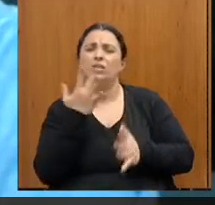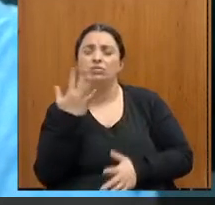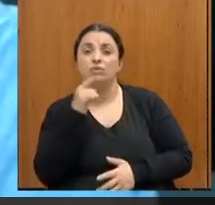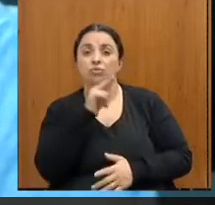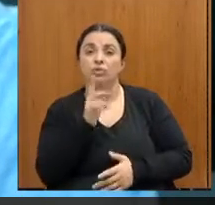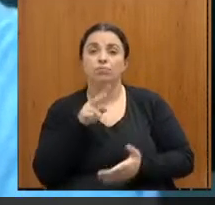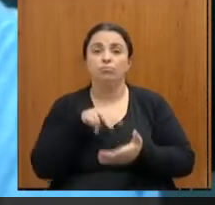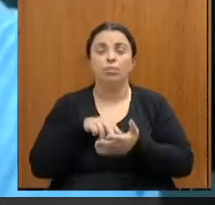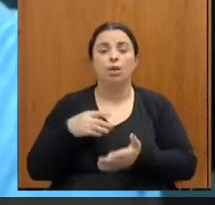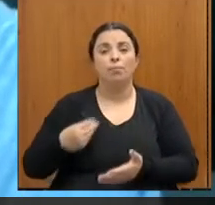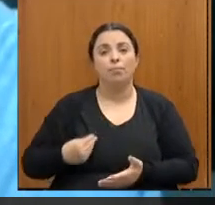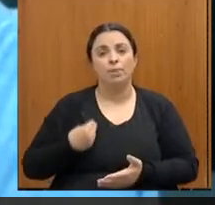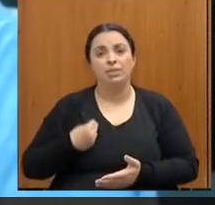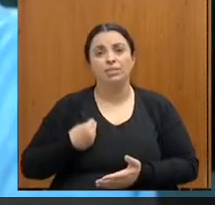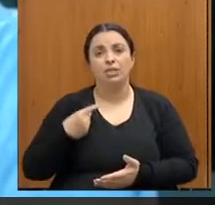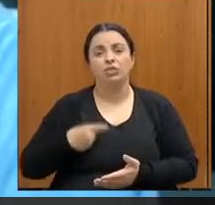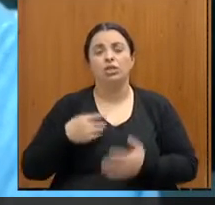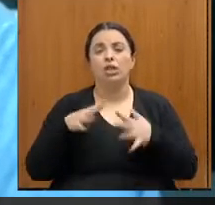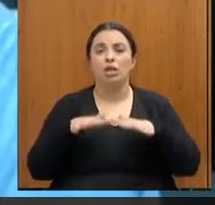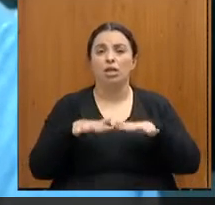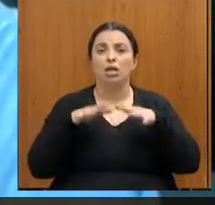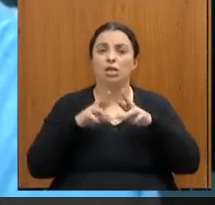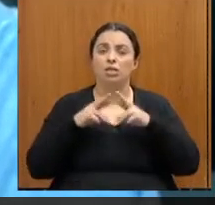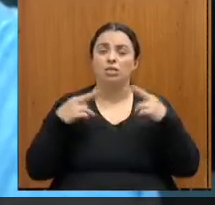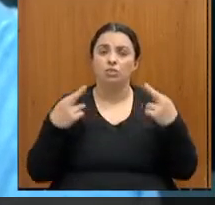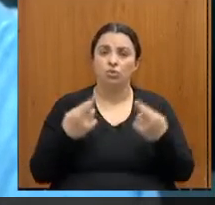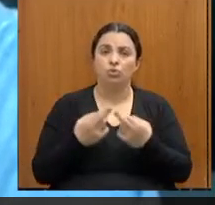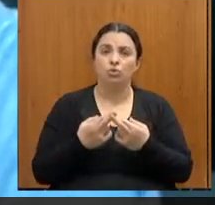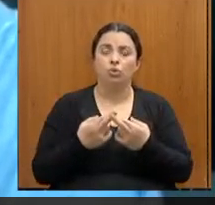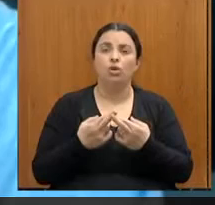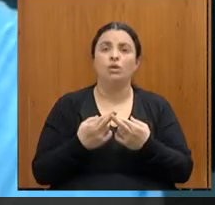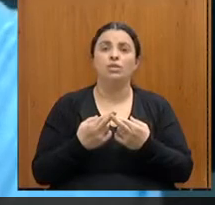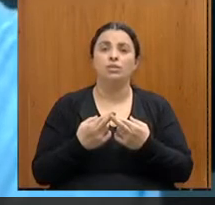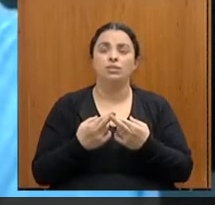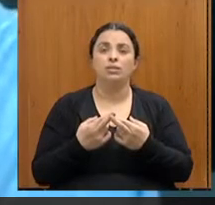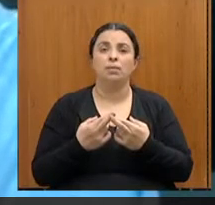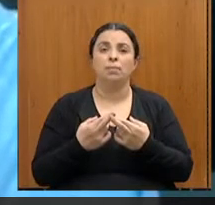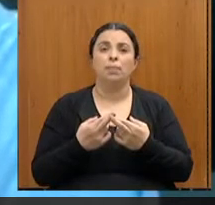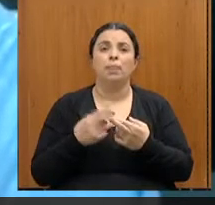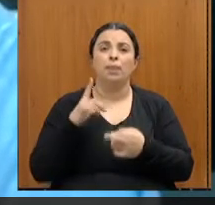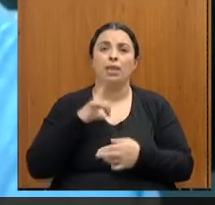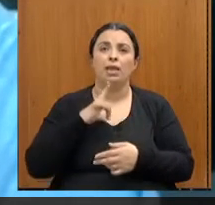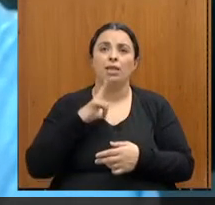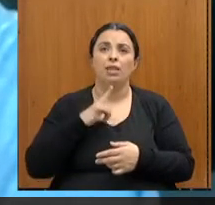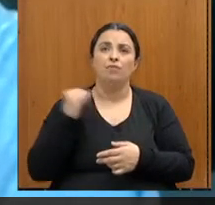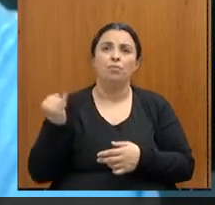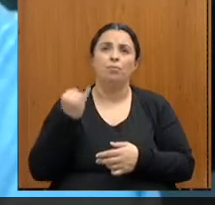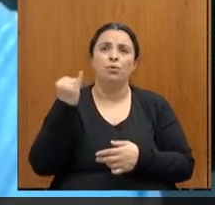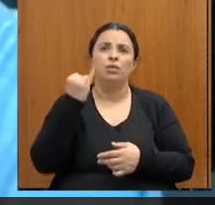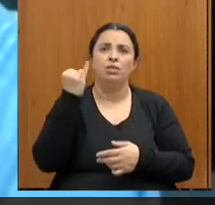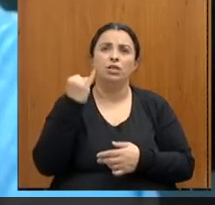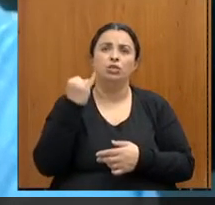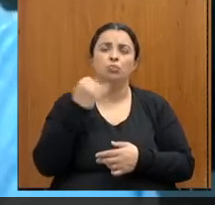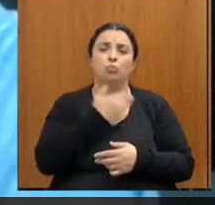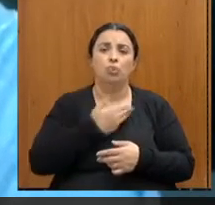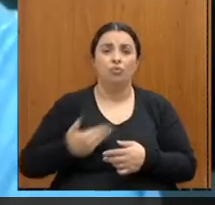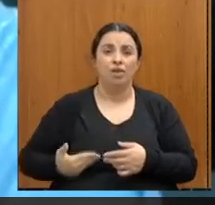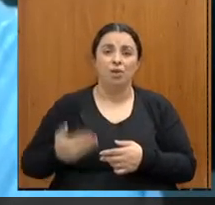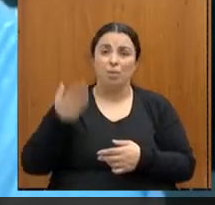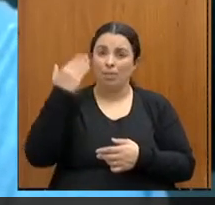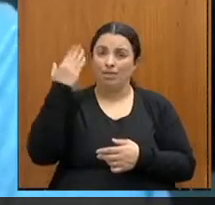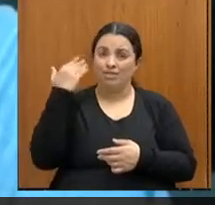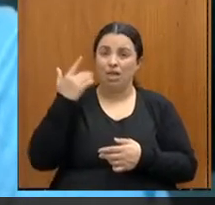tem o outro secretário de desenvolvimento econômico de reuniões de importantíssimas para o governo do estado de Minas Gerais que foram ignorados